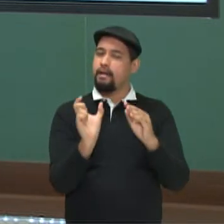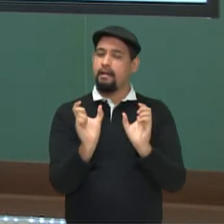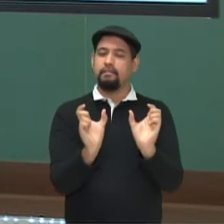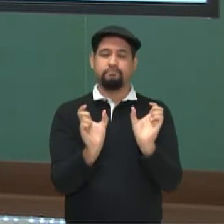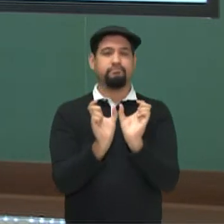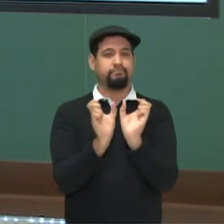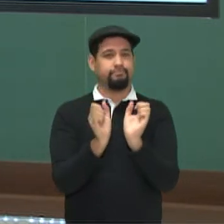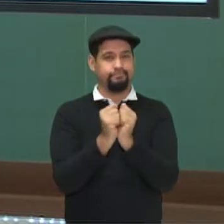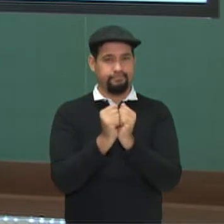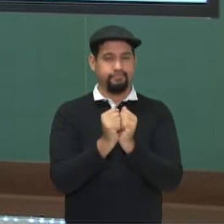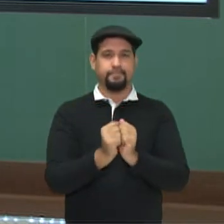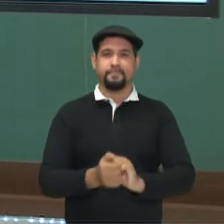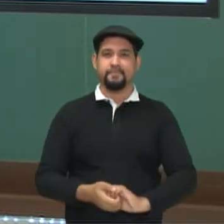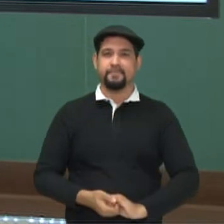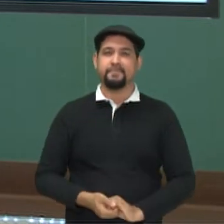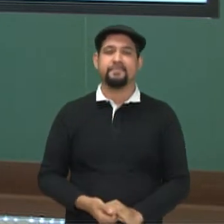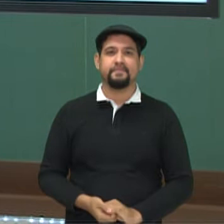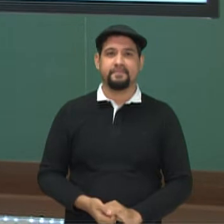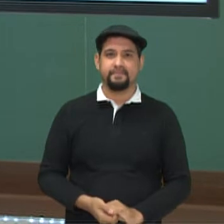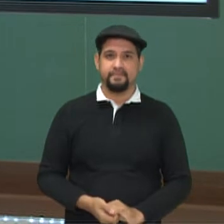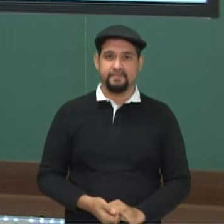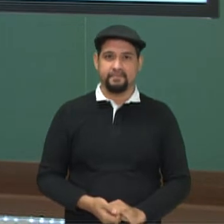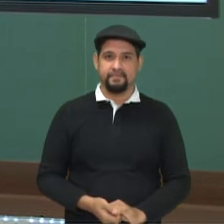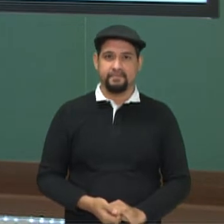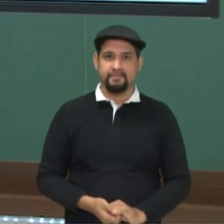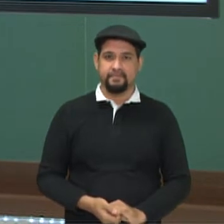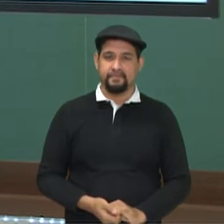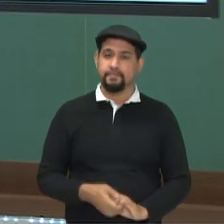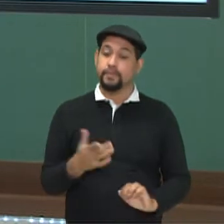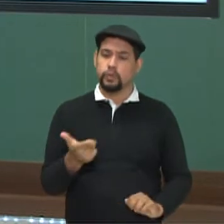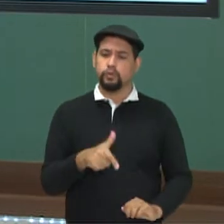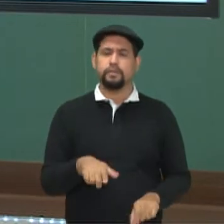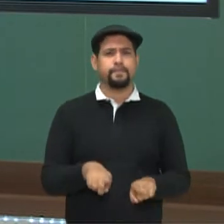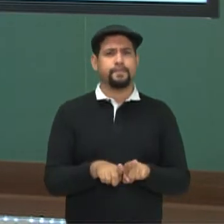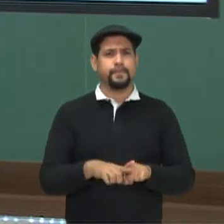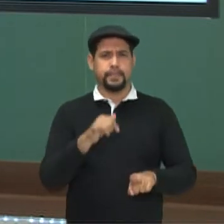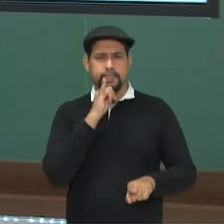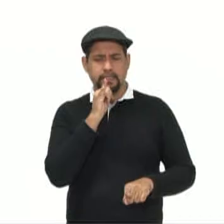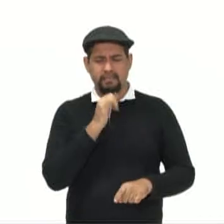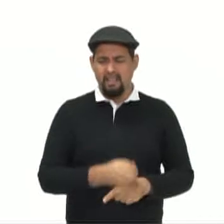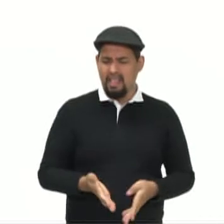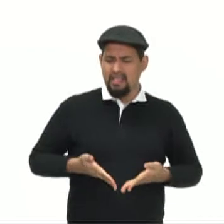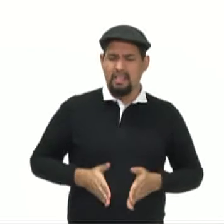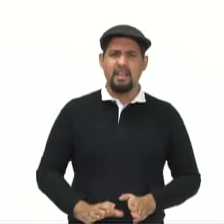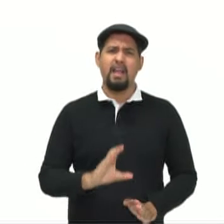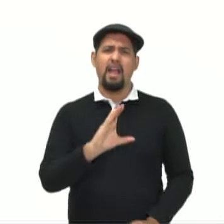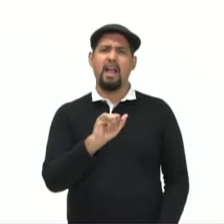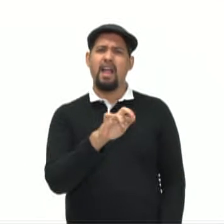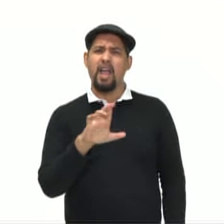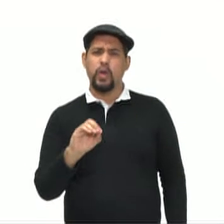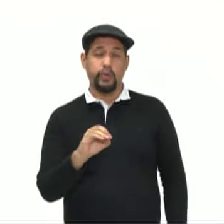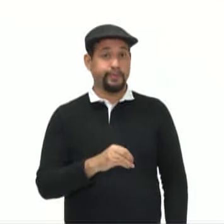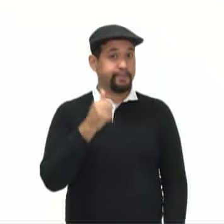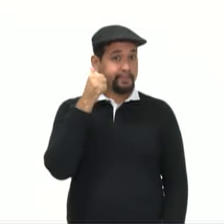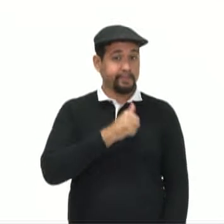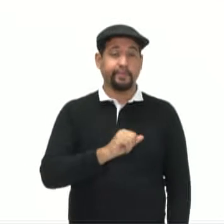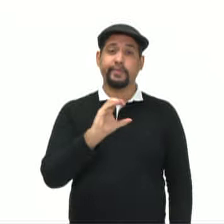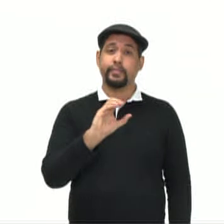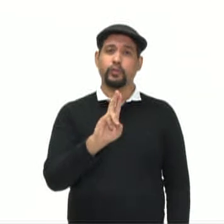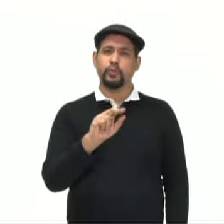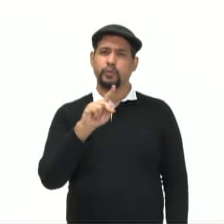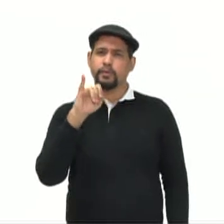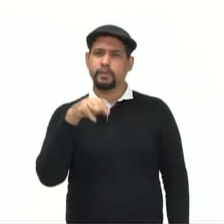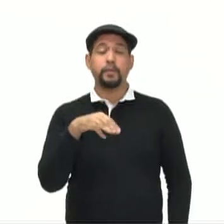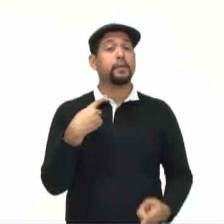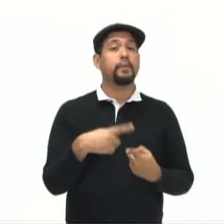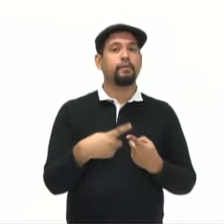contexto dela dentro do texto. Continuando aqui, nascer no Cairo, ser fêmea de cupim, porque a verdade é